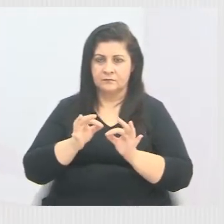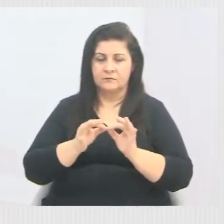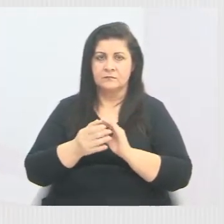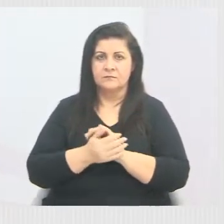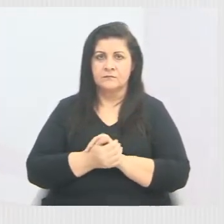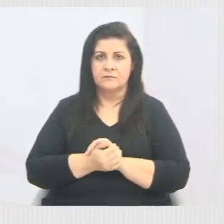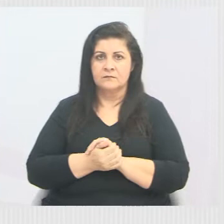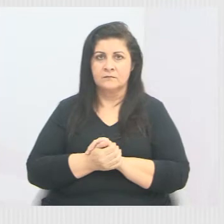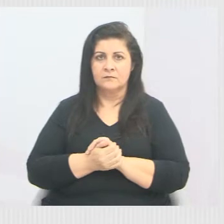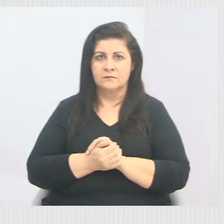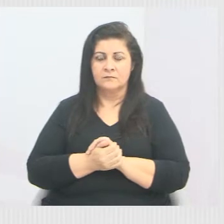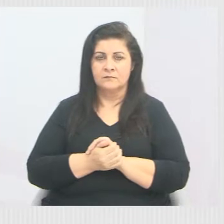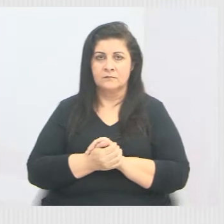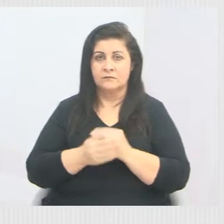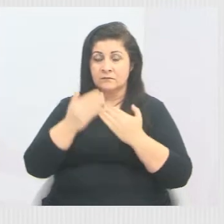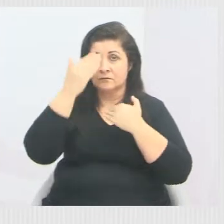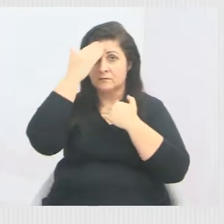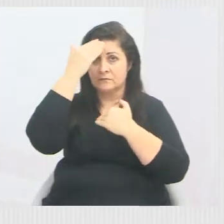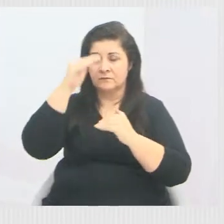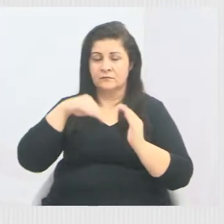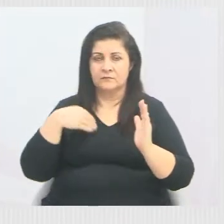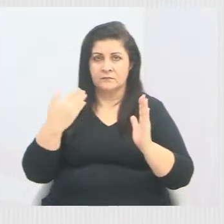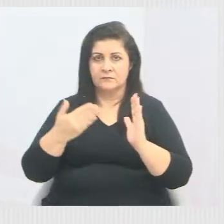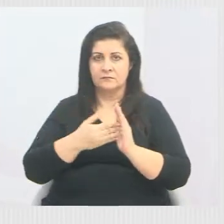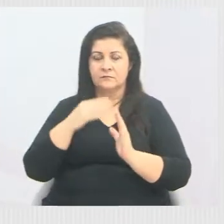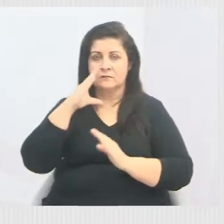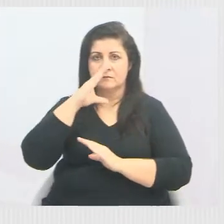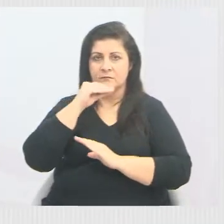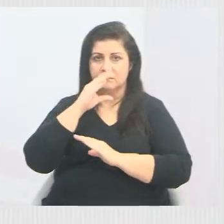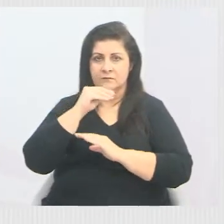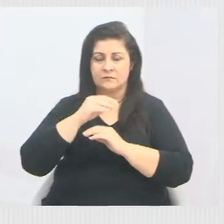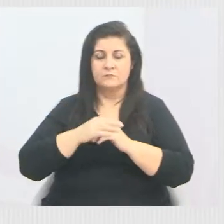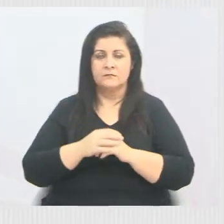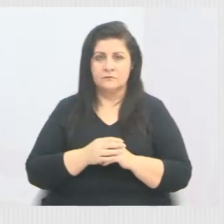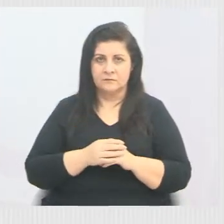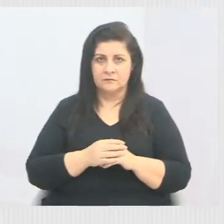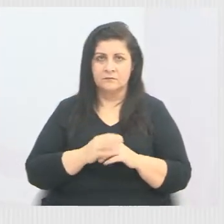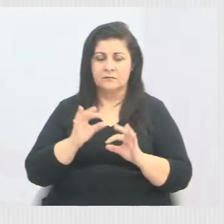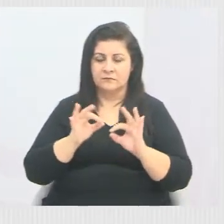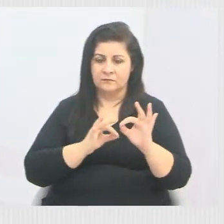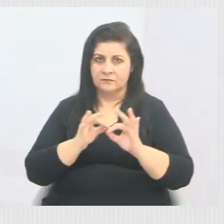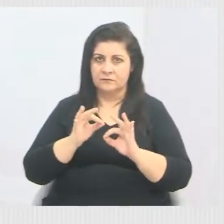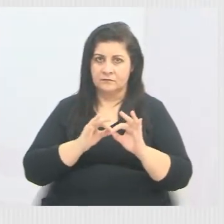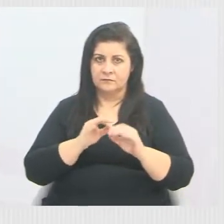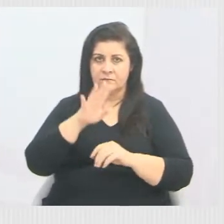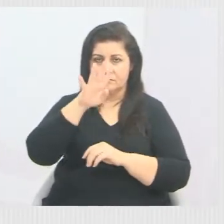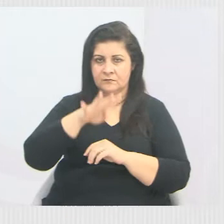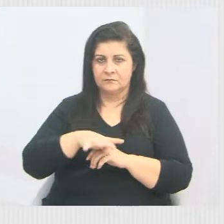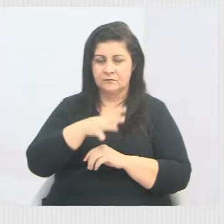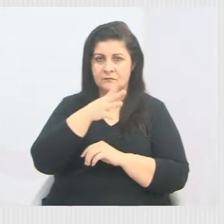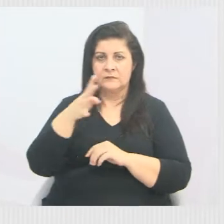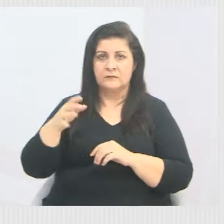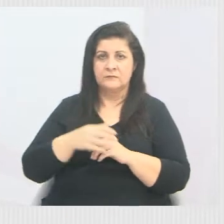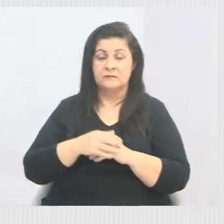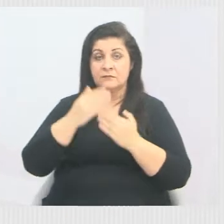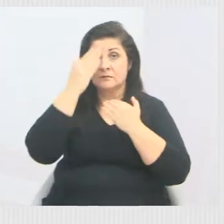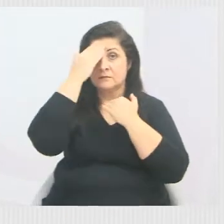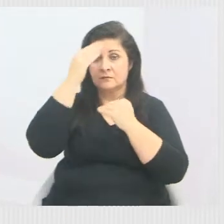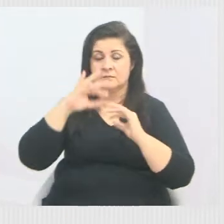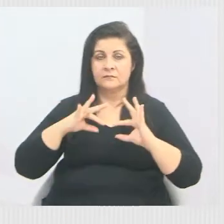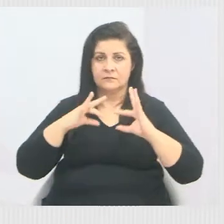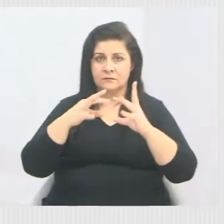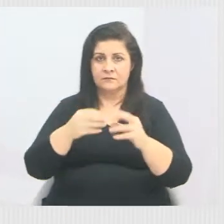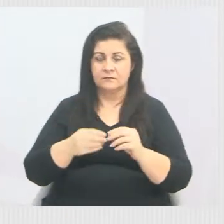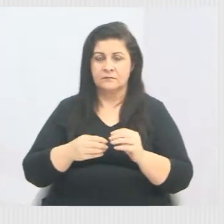governamentais. Agradecer a todos os funcionários que foram detentores na construção desses números. Agradecer a toda a Secretaria